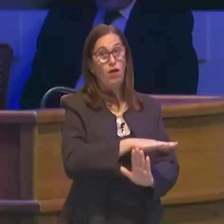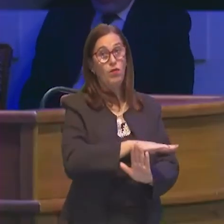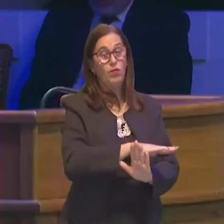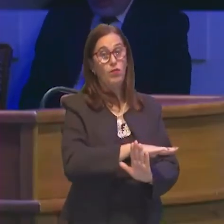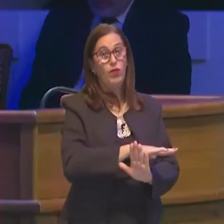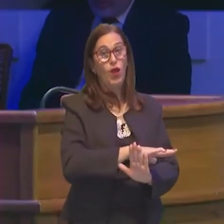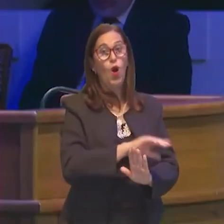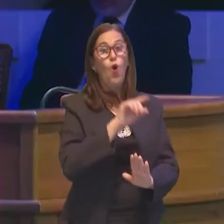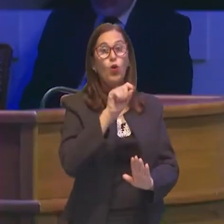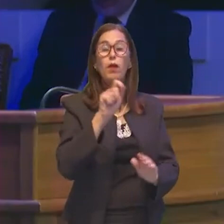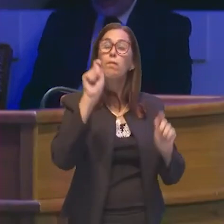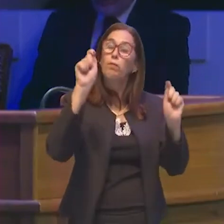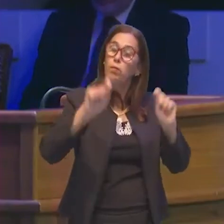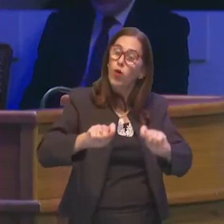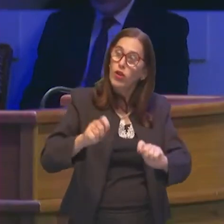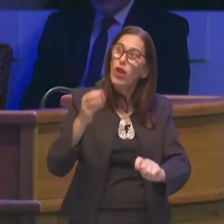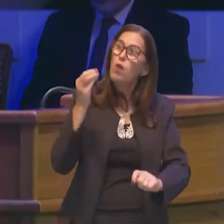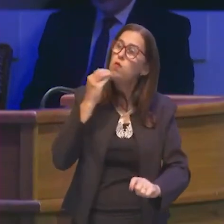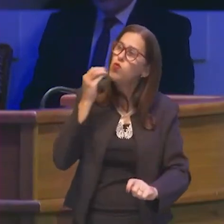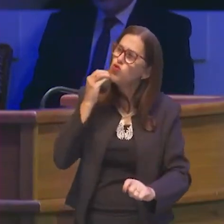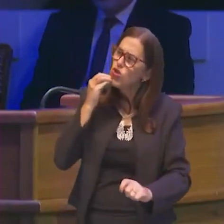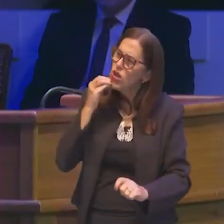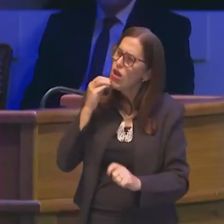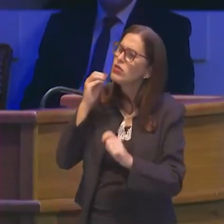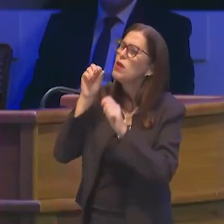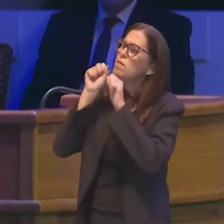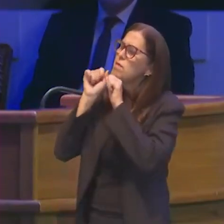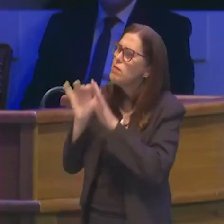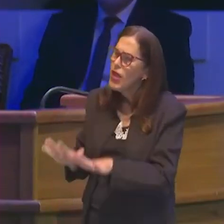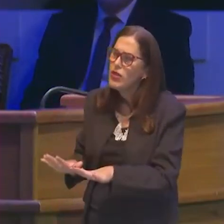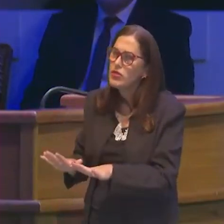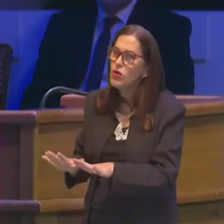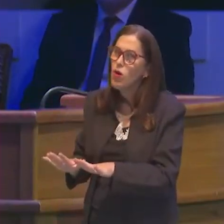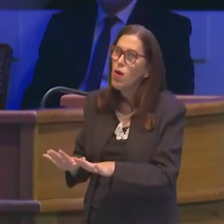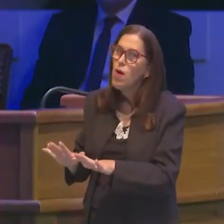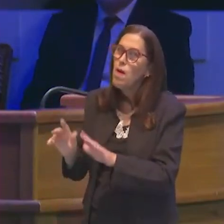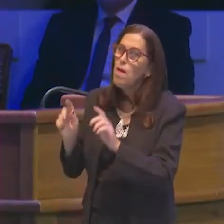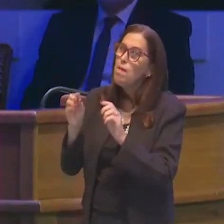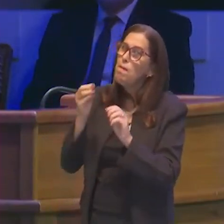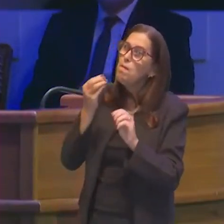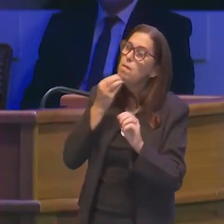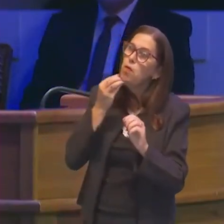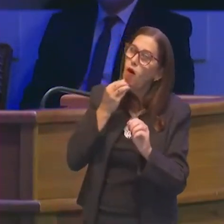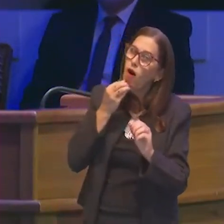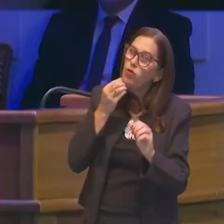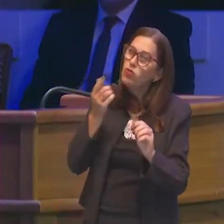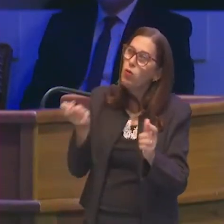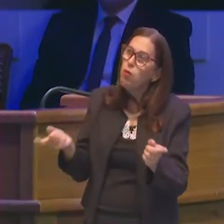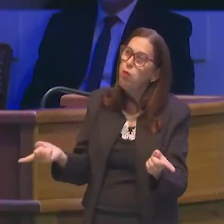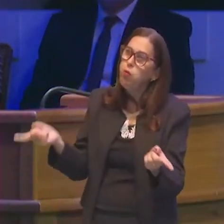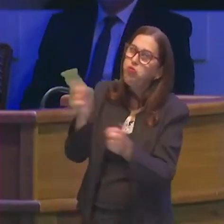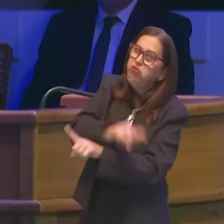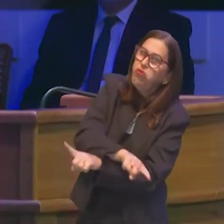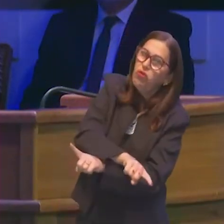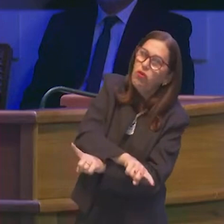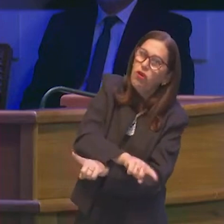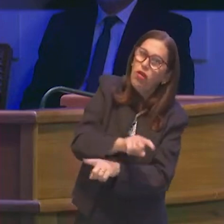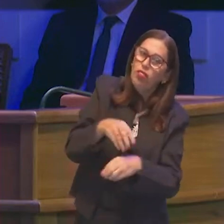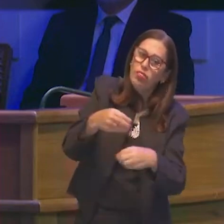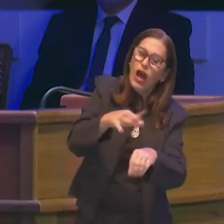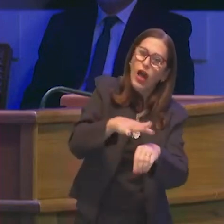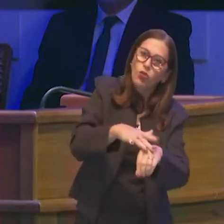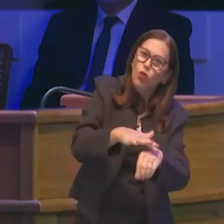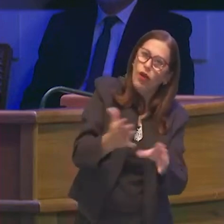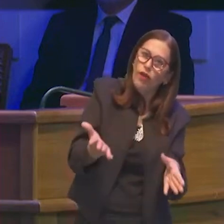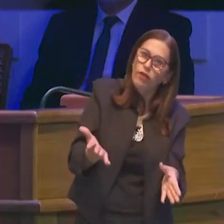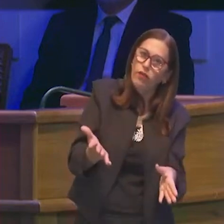maldição. Aquilo que é para facilitar a nossa vida pode criar doença. E aquilo que cria doença não facilita em